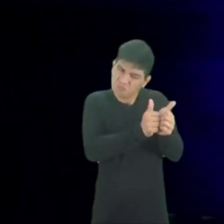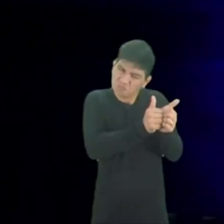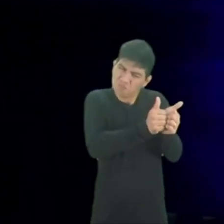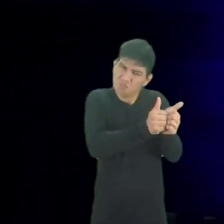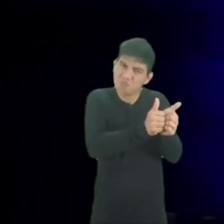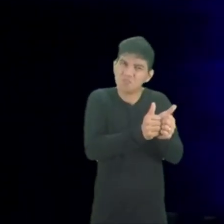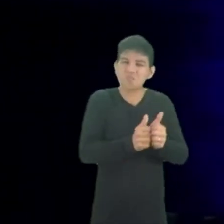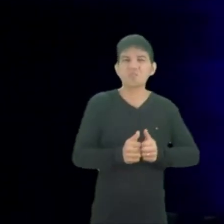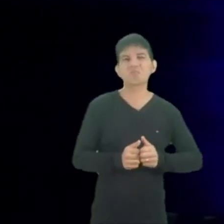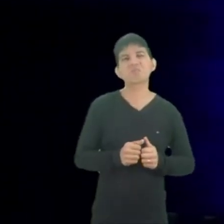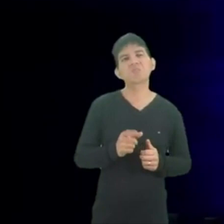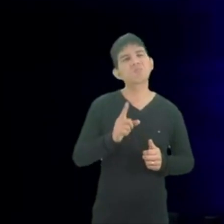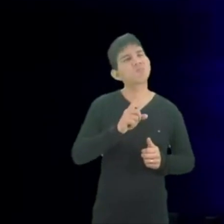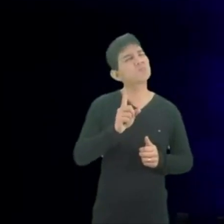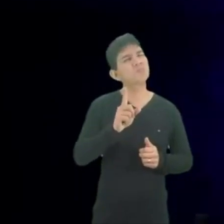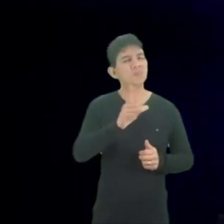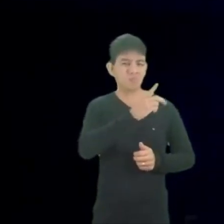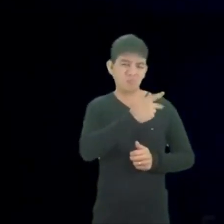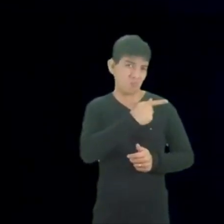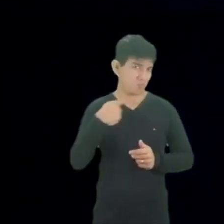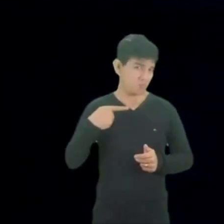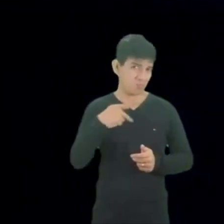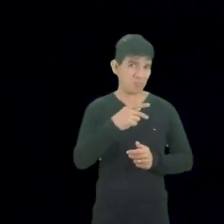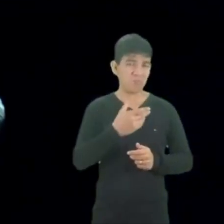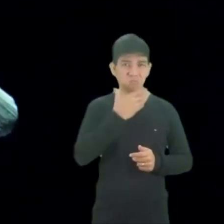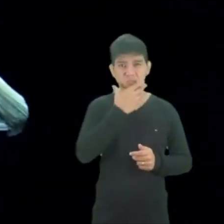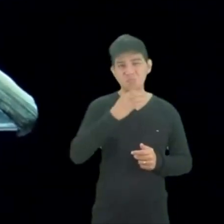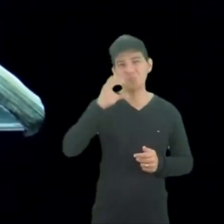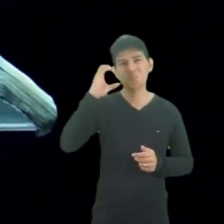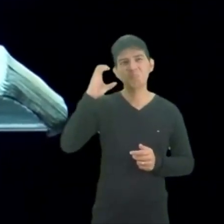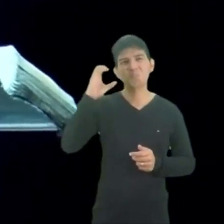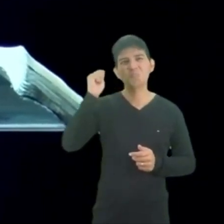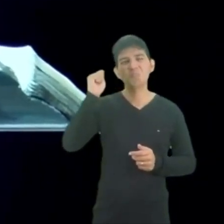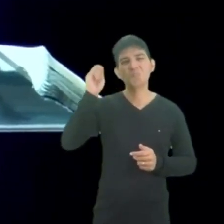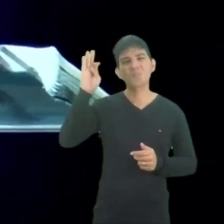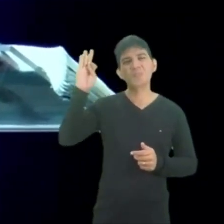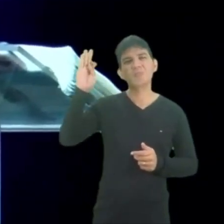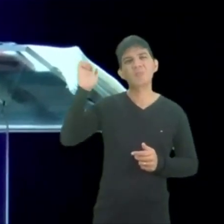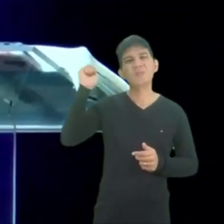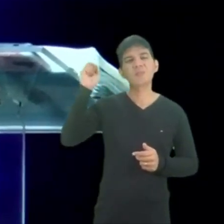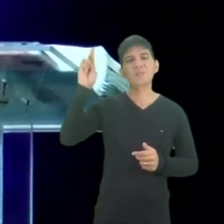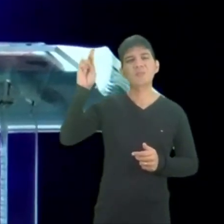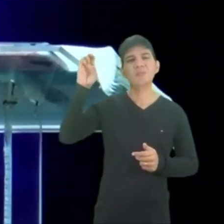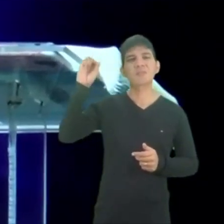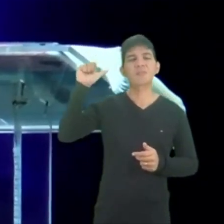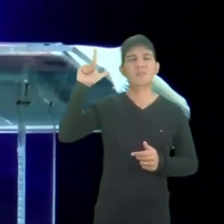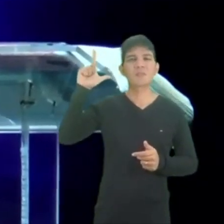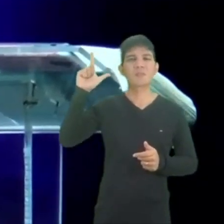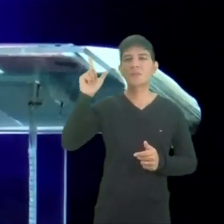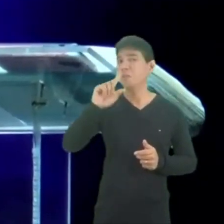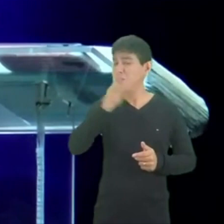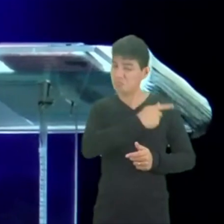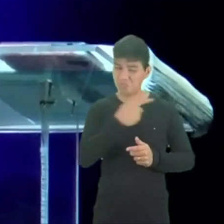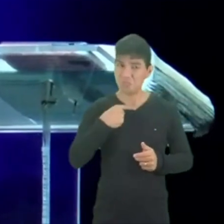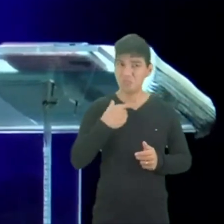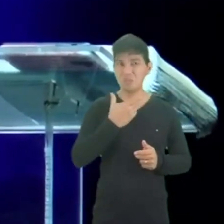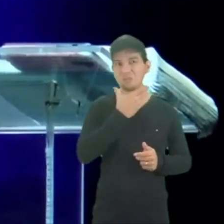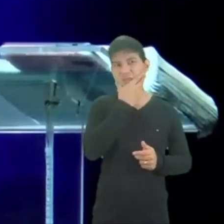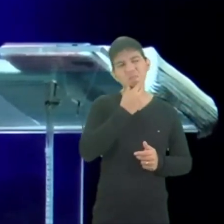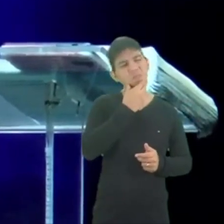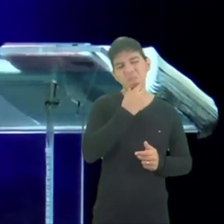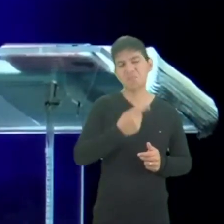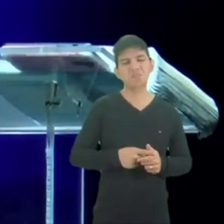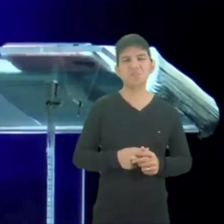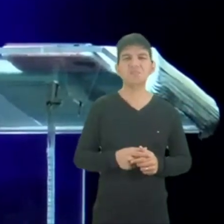Não é o pastor Cabral, não é o líder de grupo de oração, não é o pastor Fredson, não